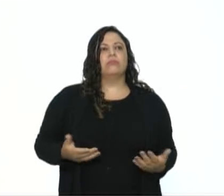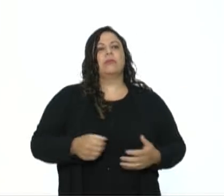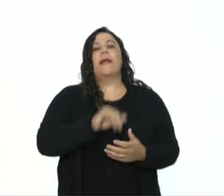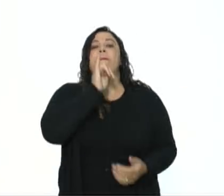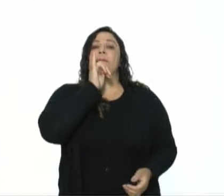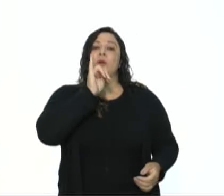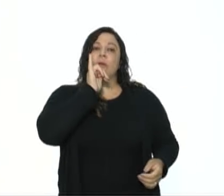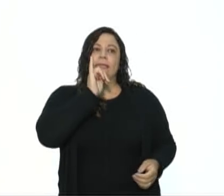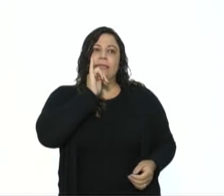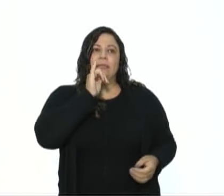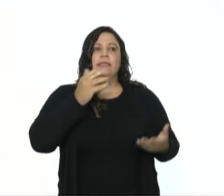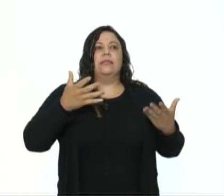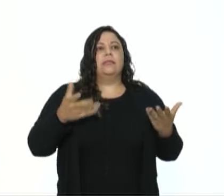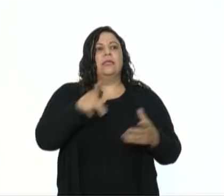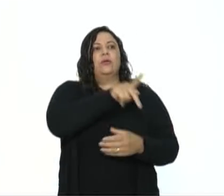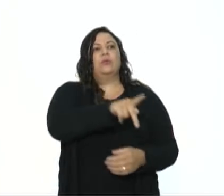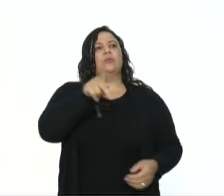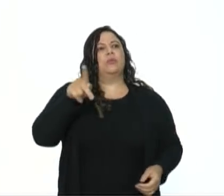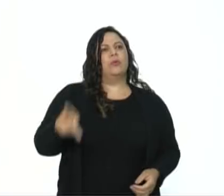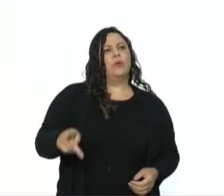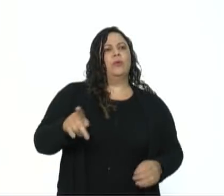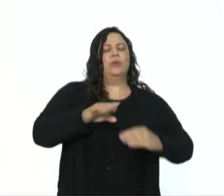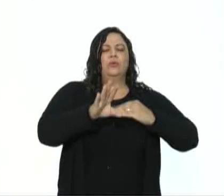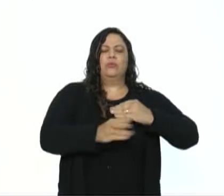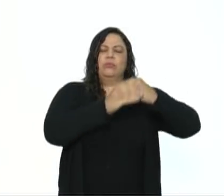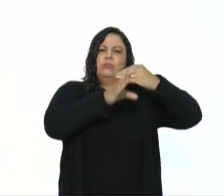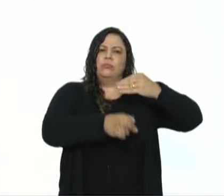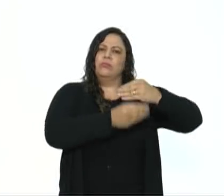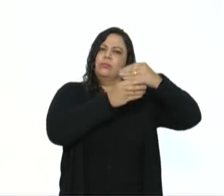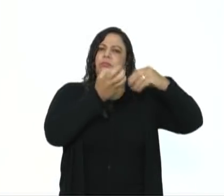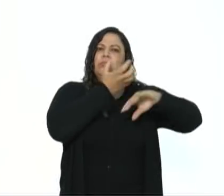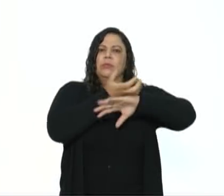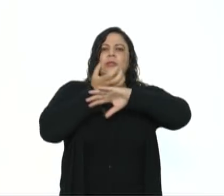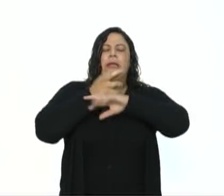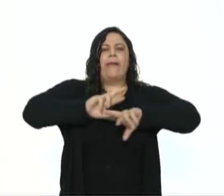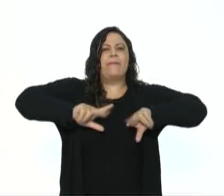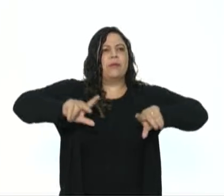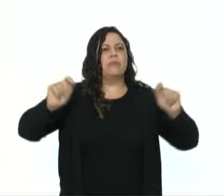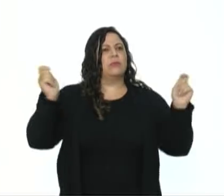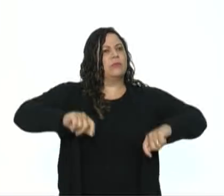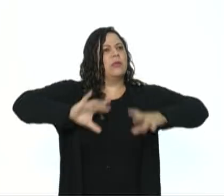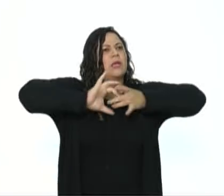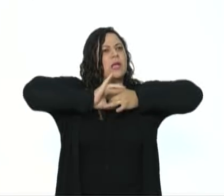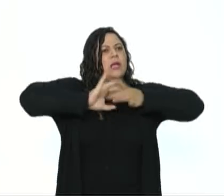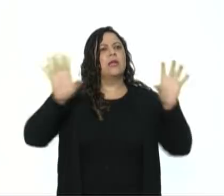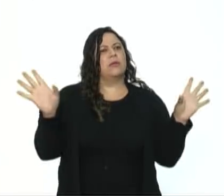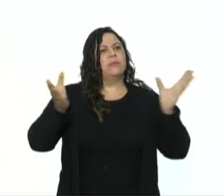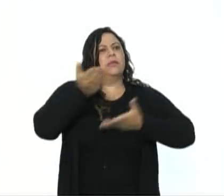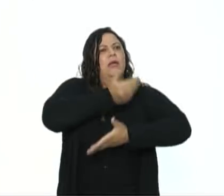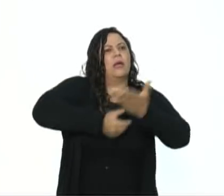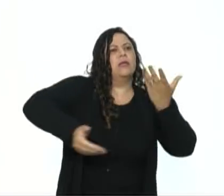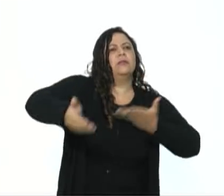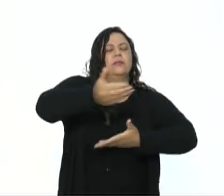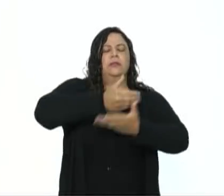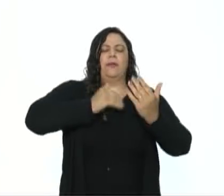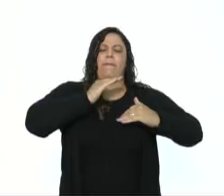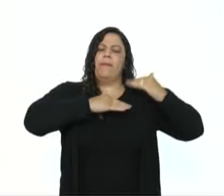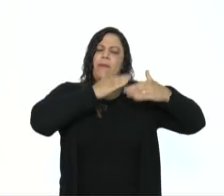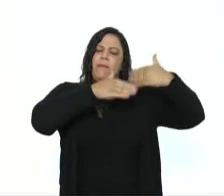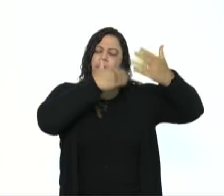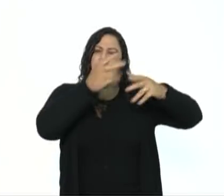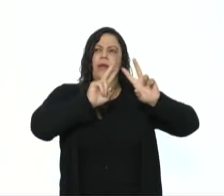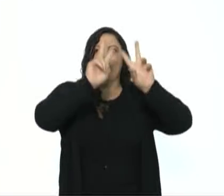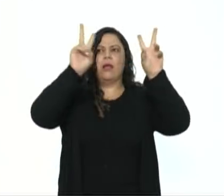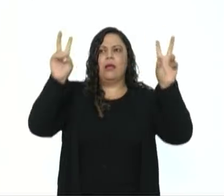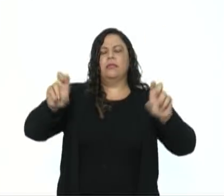abre aspas, os professores dos componentes curriculares têm a liberdade de desenvolver temas de diversos